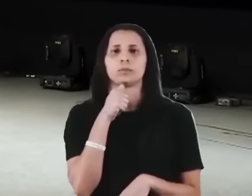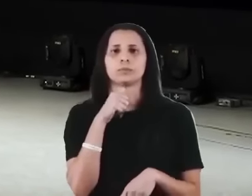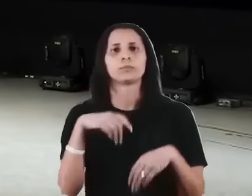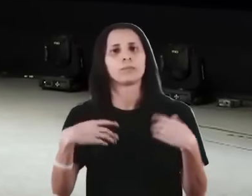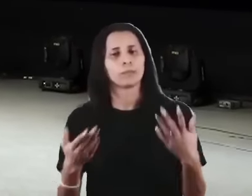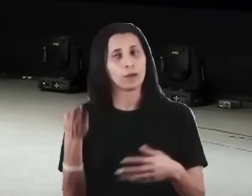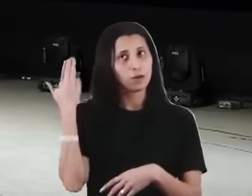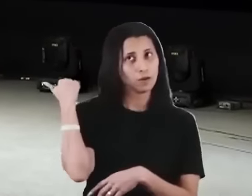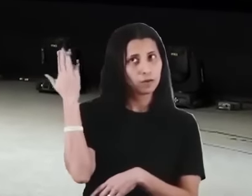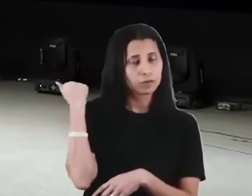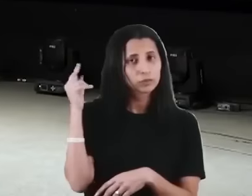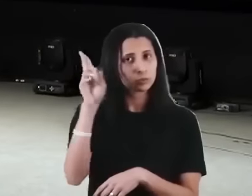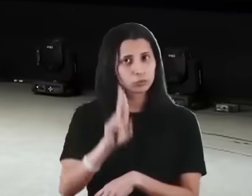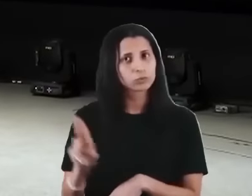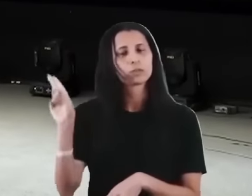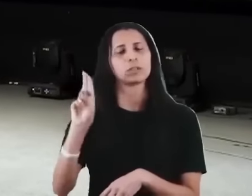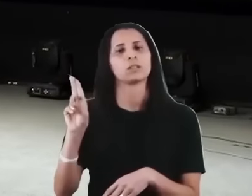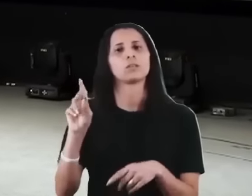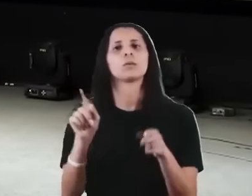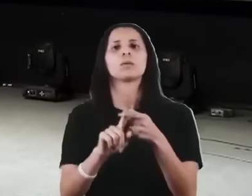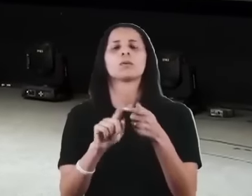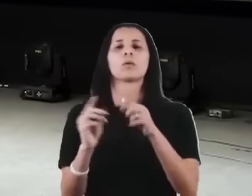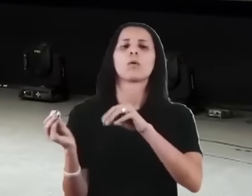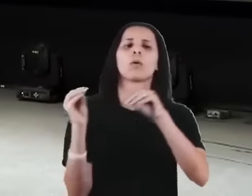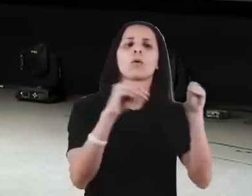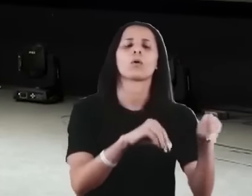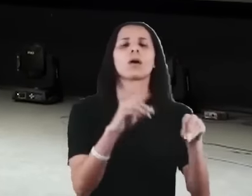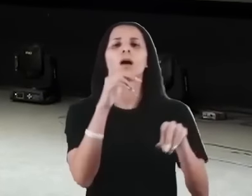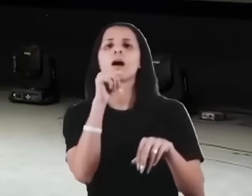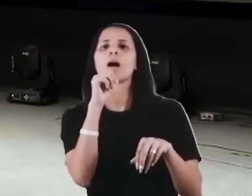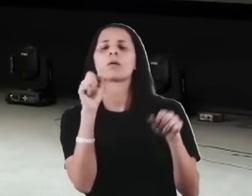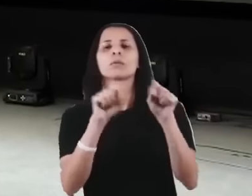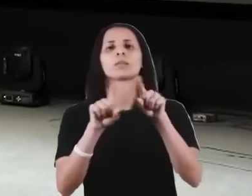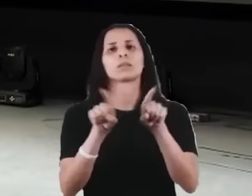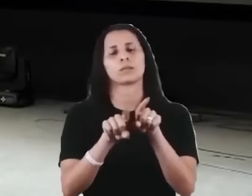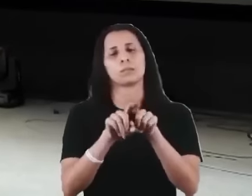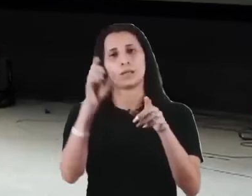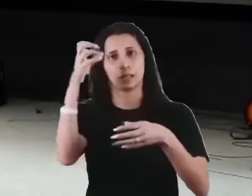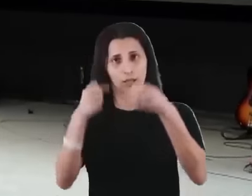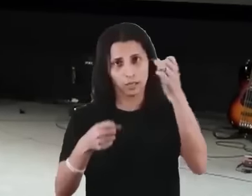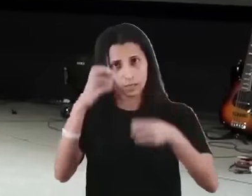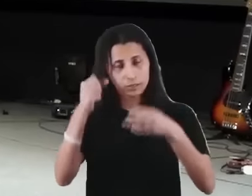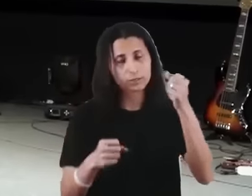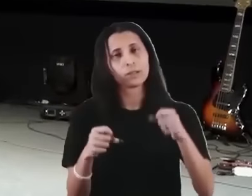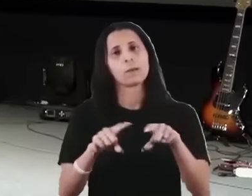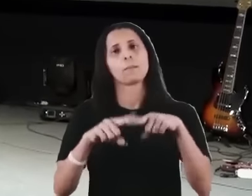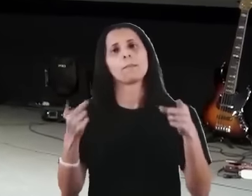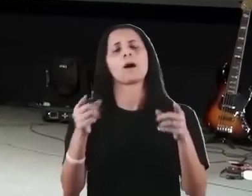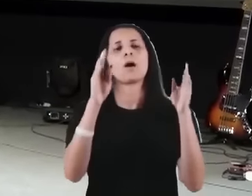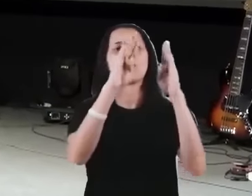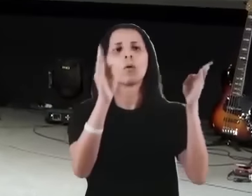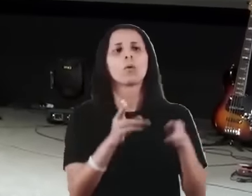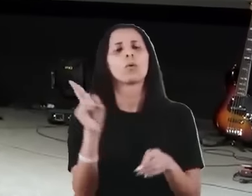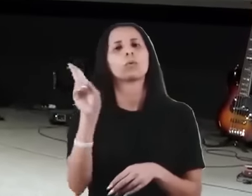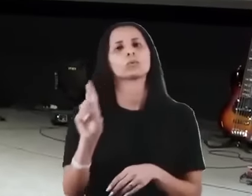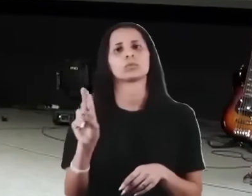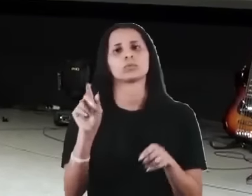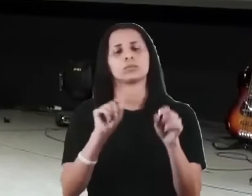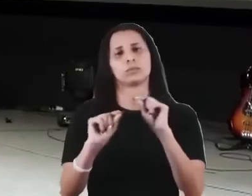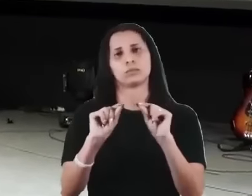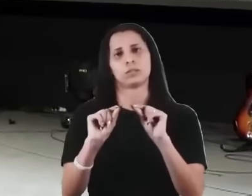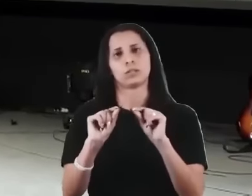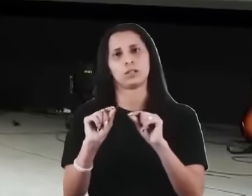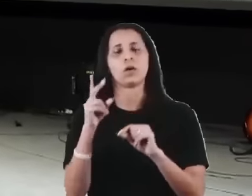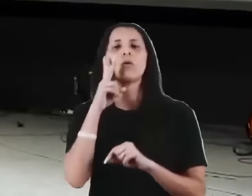armazenar água para armazenar leite mas o uso mais comum de um modri era para armazenar o vinho